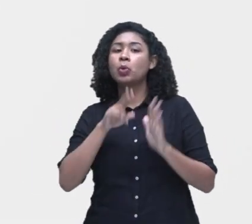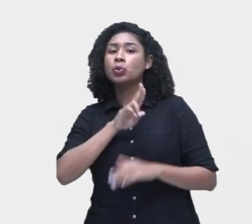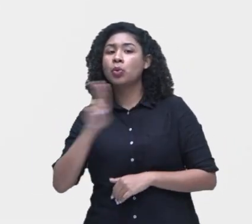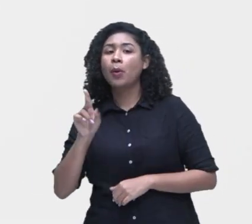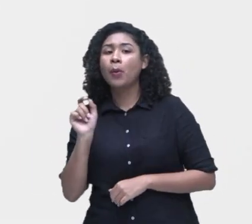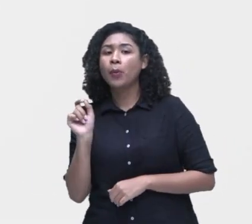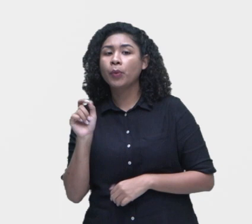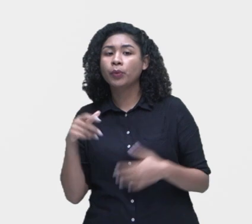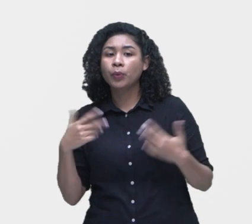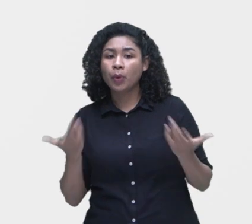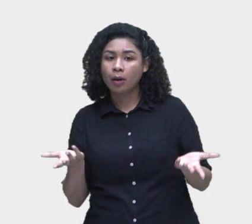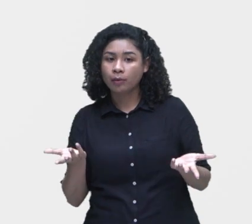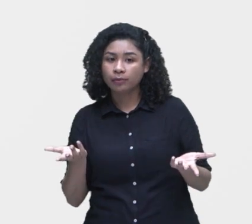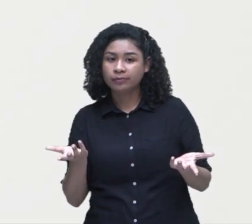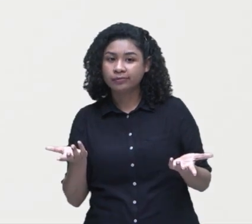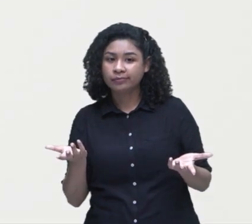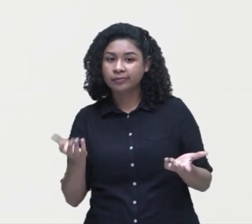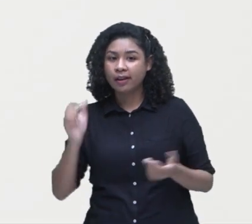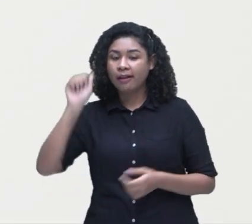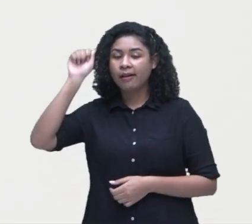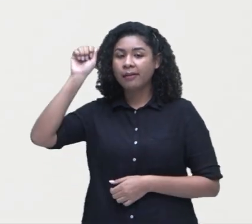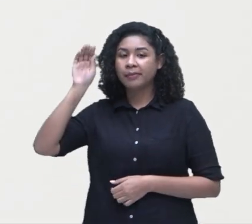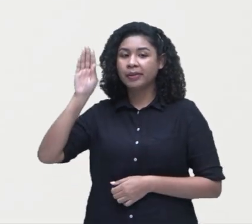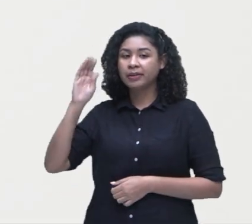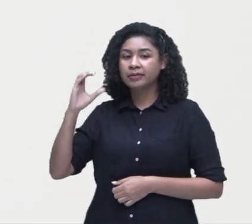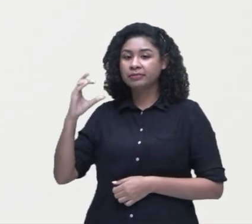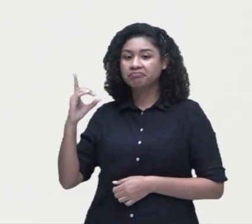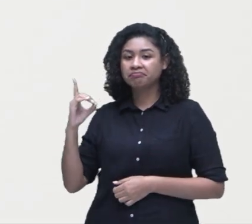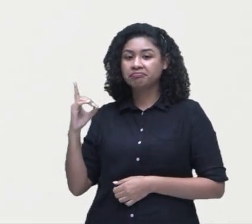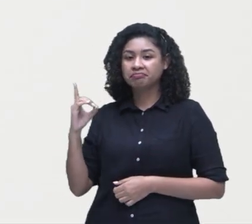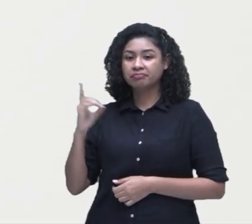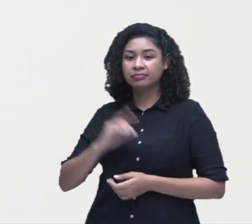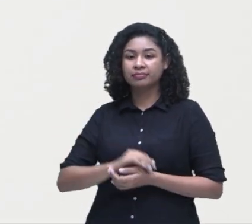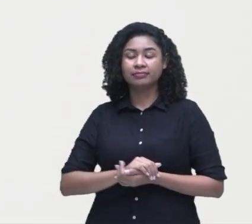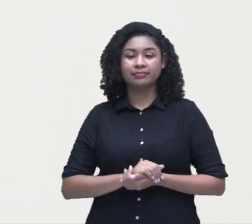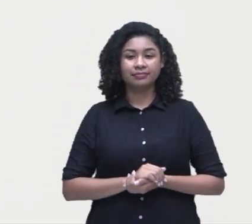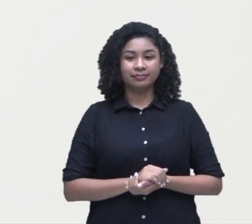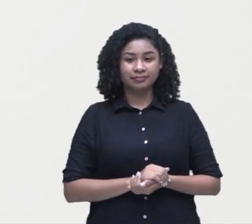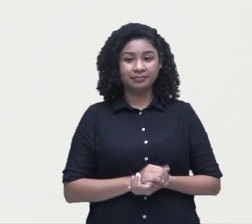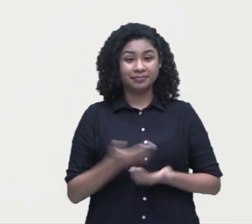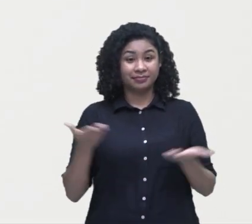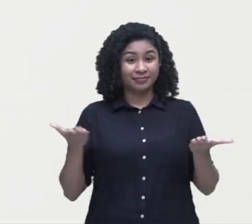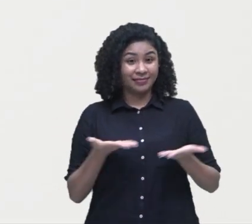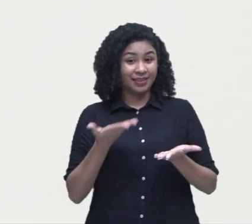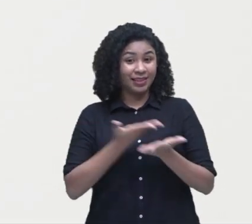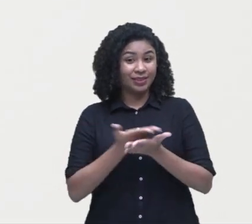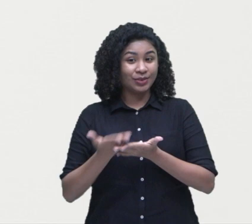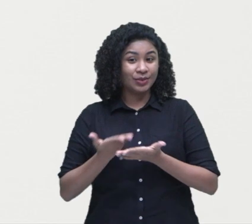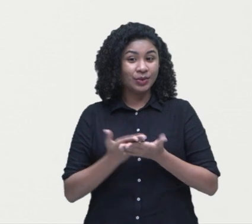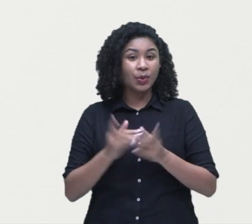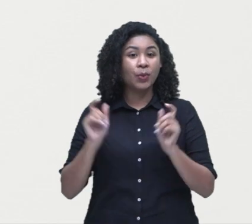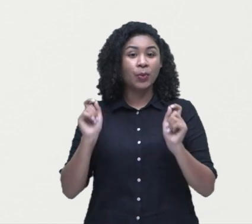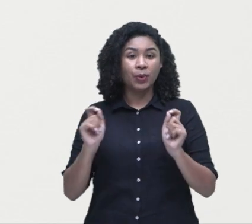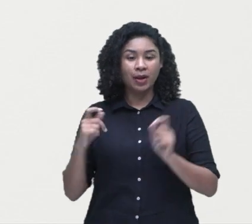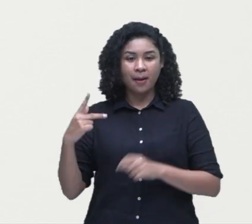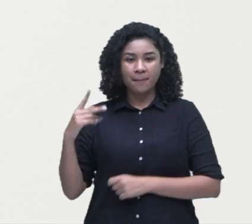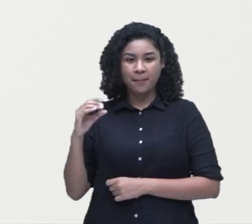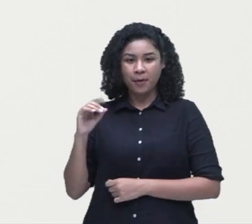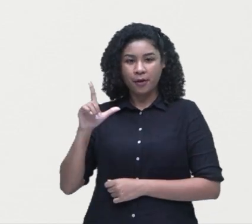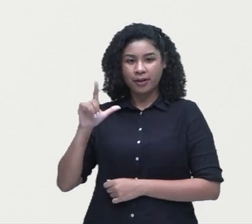sinonímia, antonímia, polissemia, homonímia. Claro, nós estamos estudando